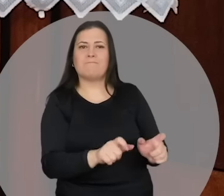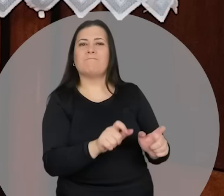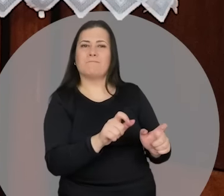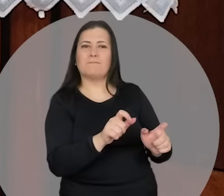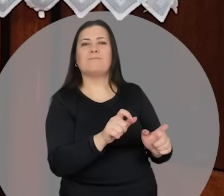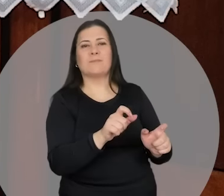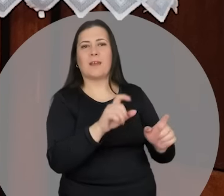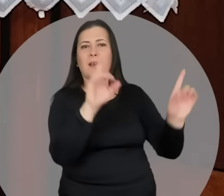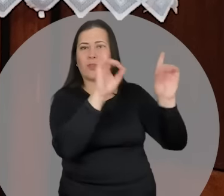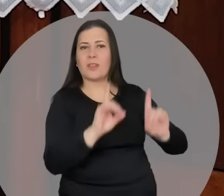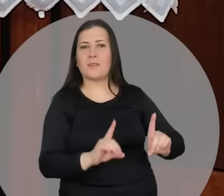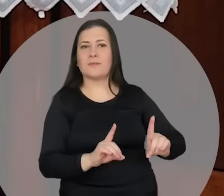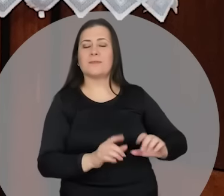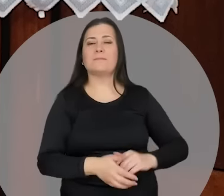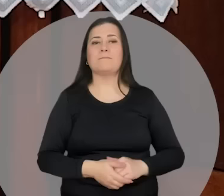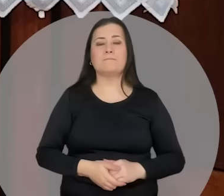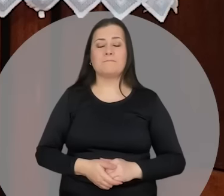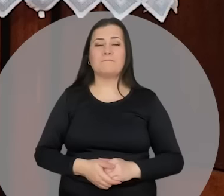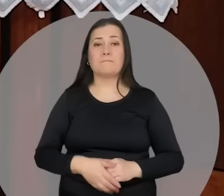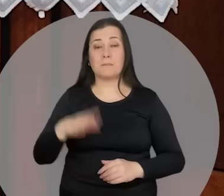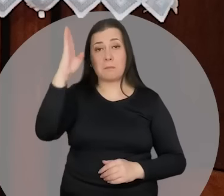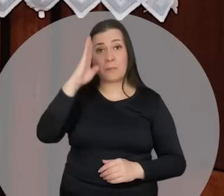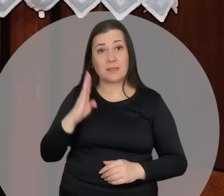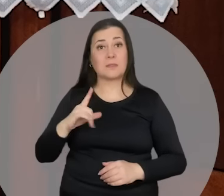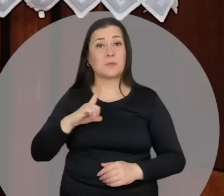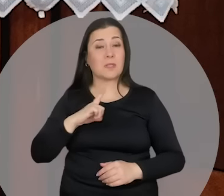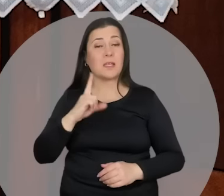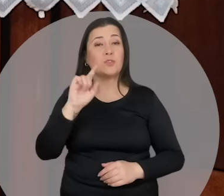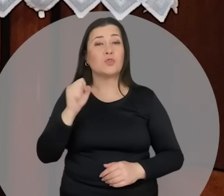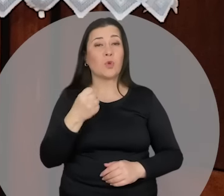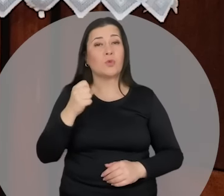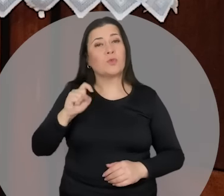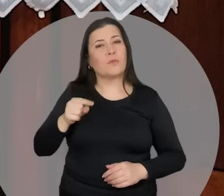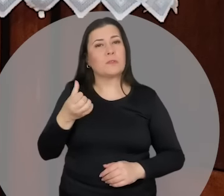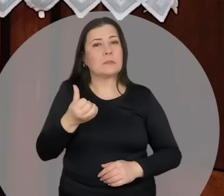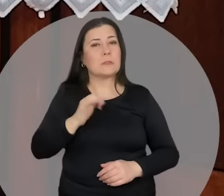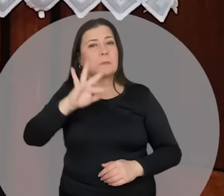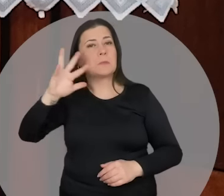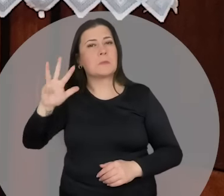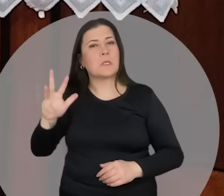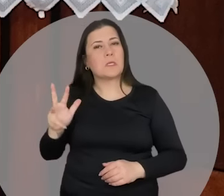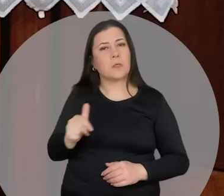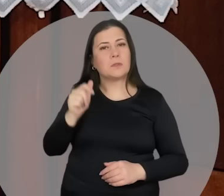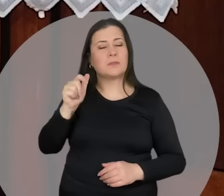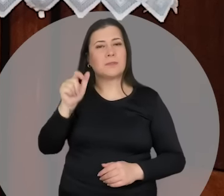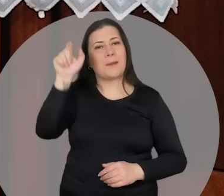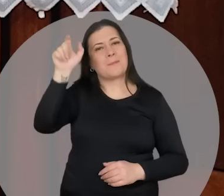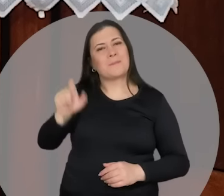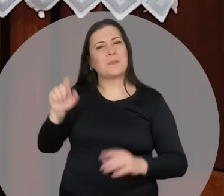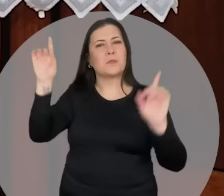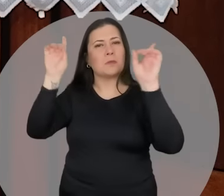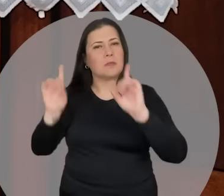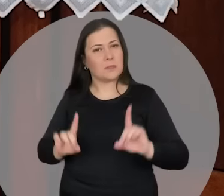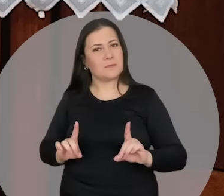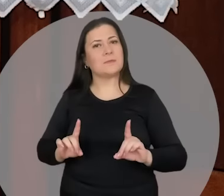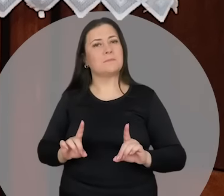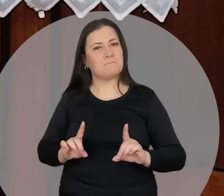deficiência. O Brasil tem 18,6 milhões de pessoas com